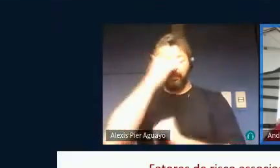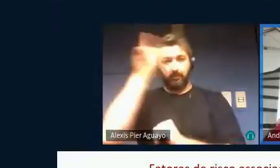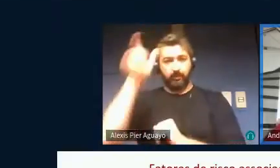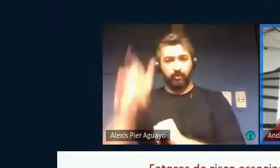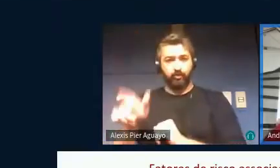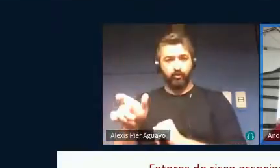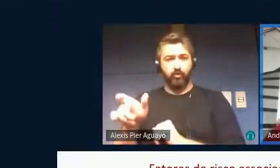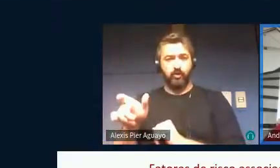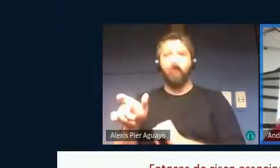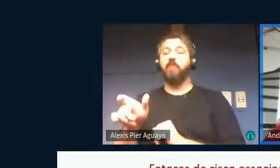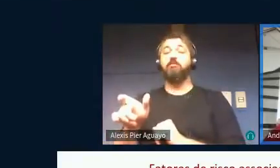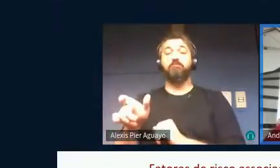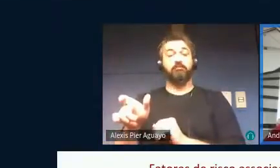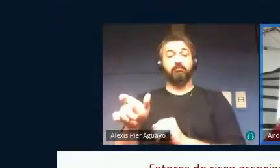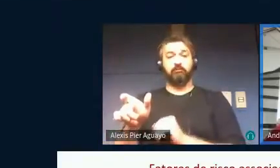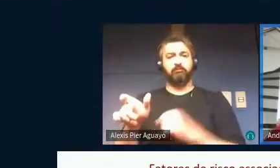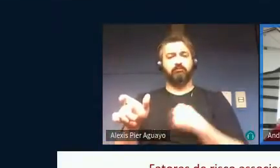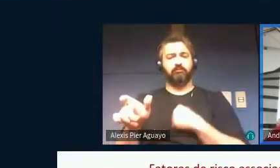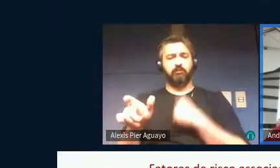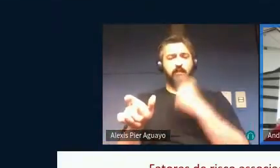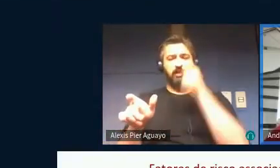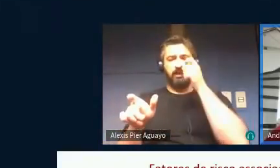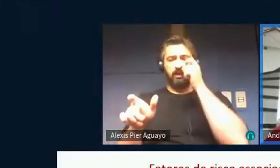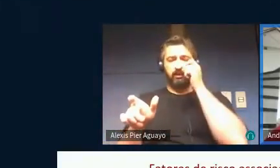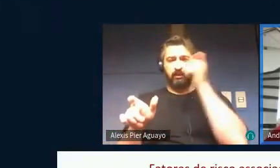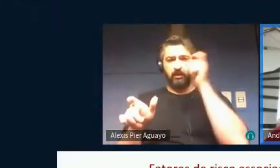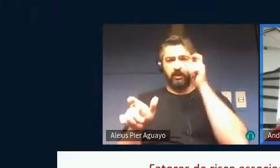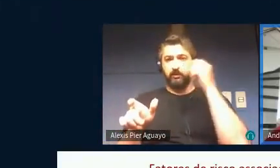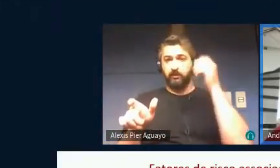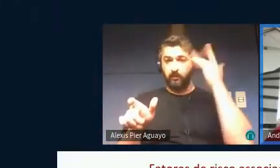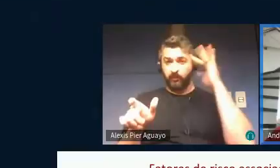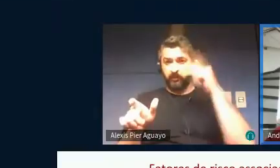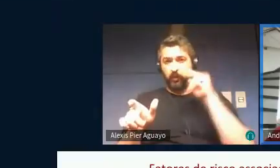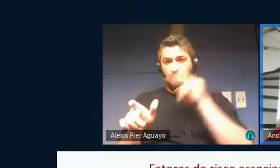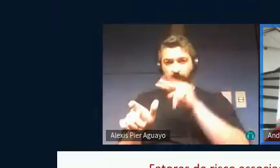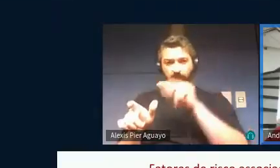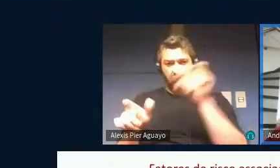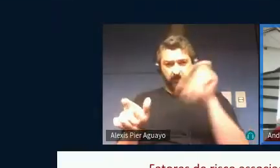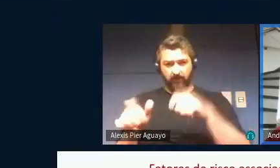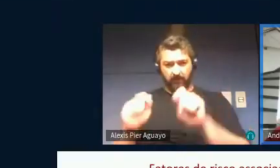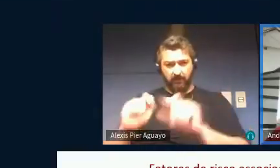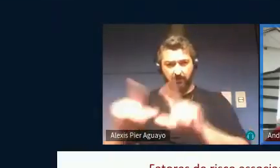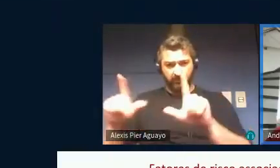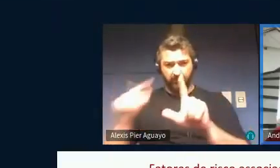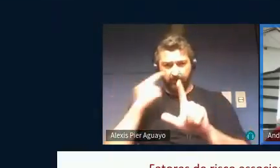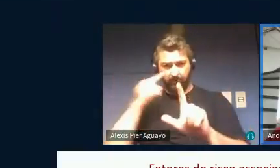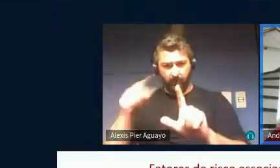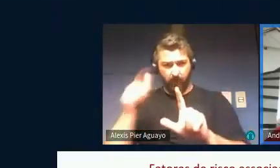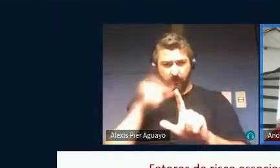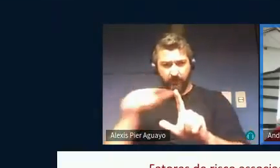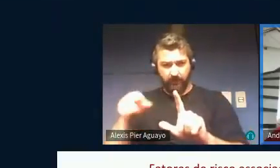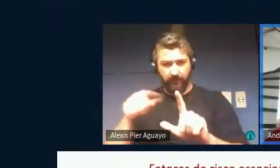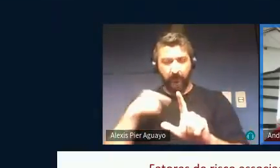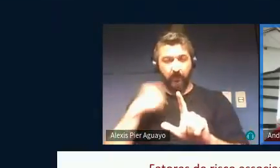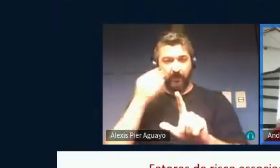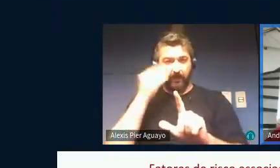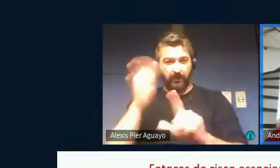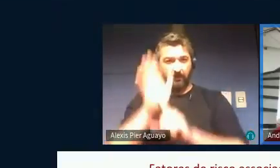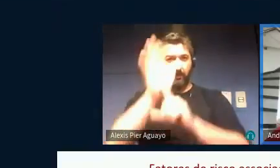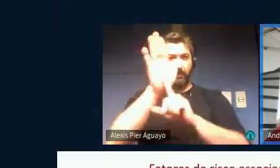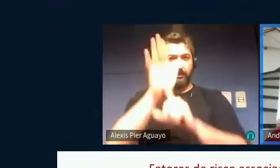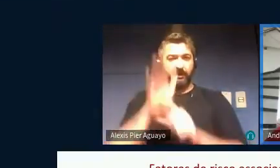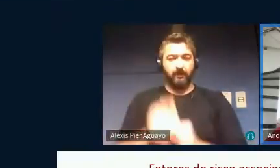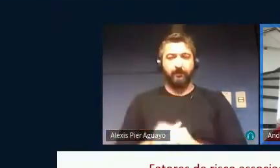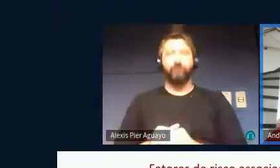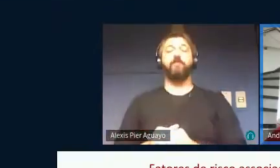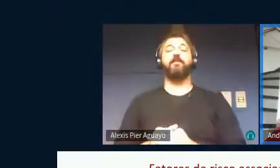nos chama bastante atenção nesse slide, eu não sei se todos estão conseguindo ver, mas eu vou tentar traduzir, é a presença, com